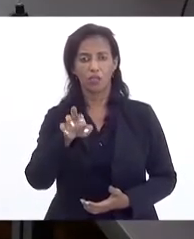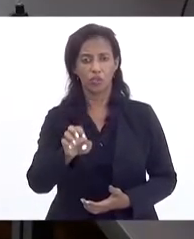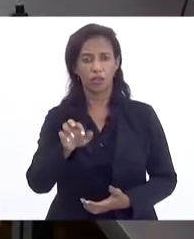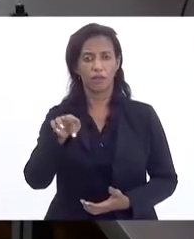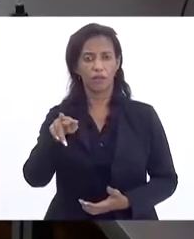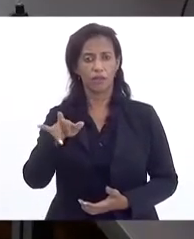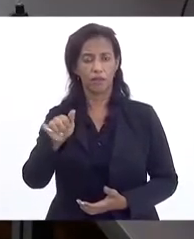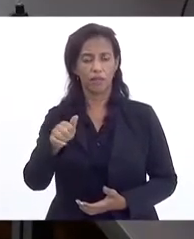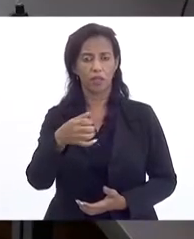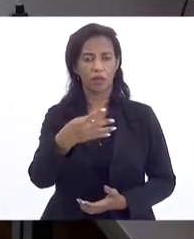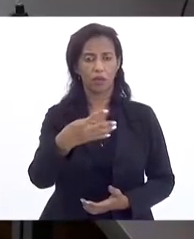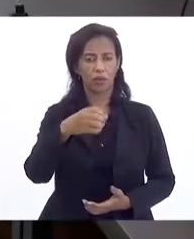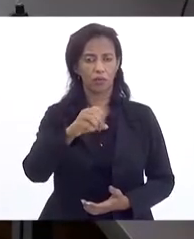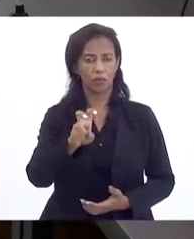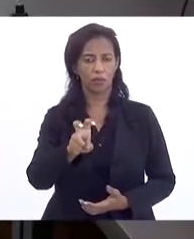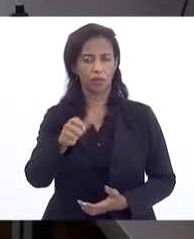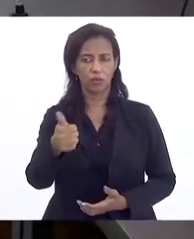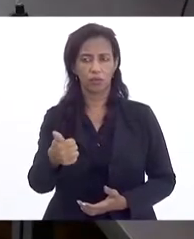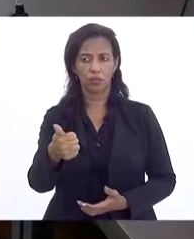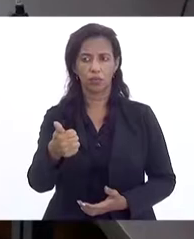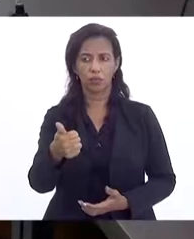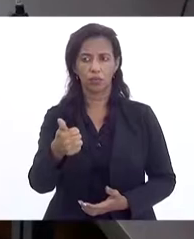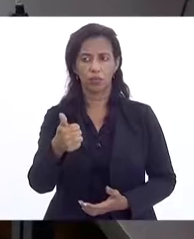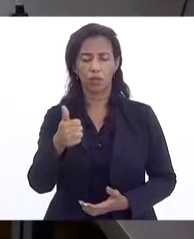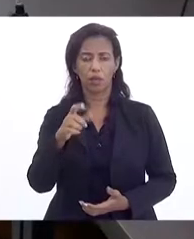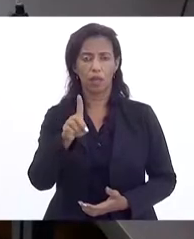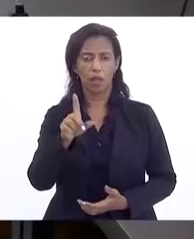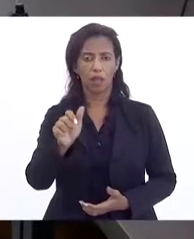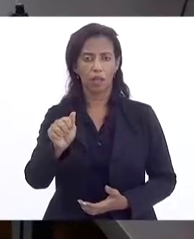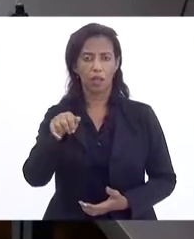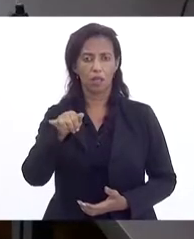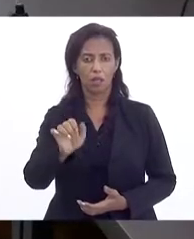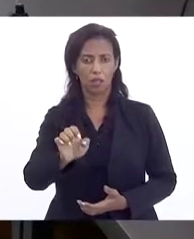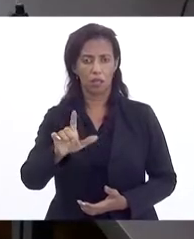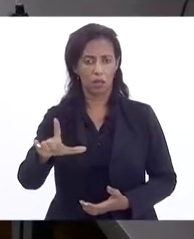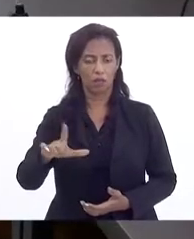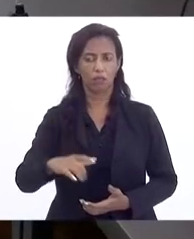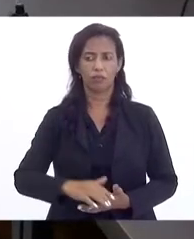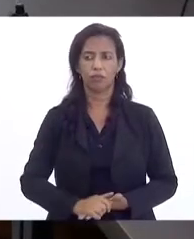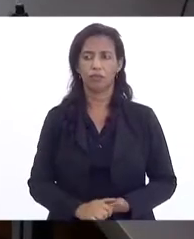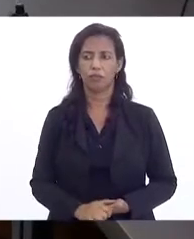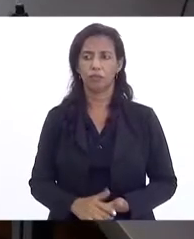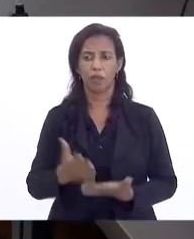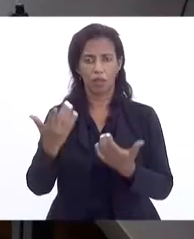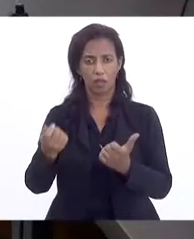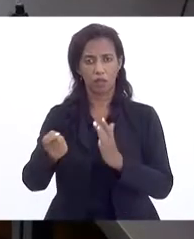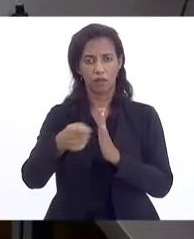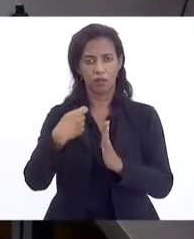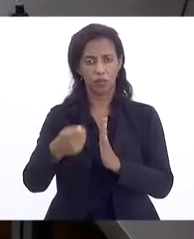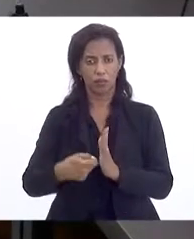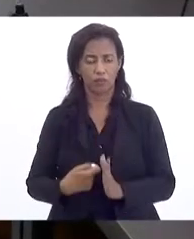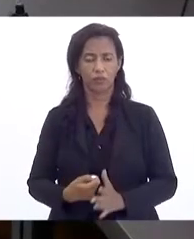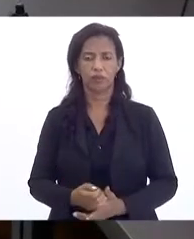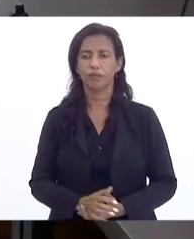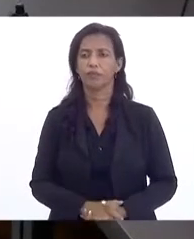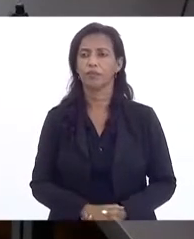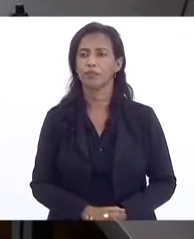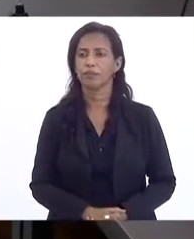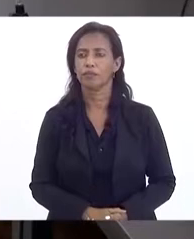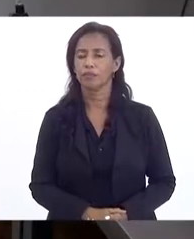lei 4195 de 21, deputado Daniel Librelon. Concedido o pedido de vista, deputada Mônica